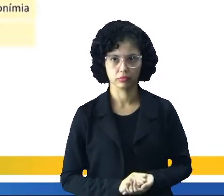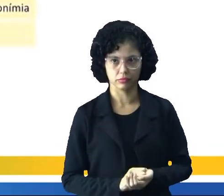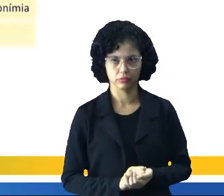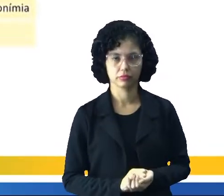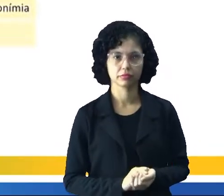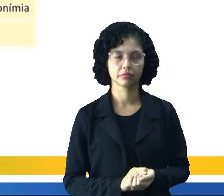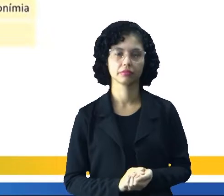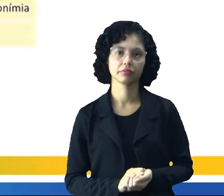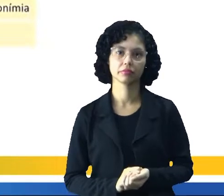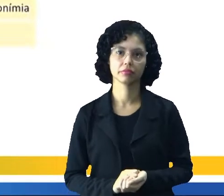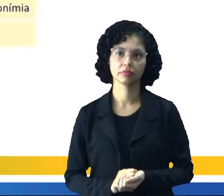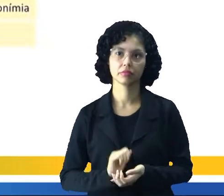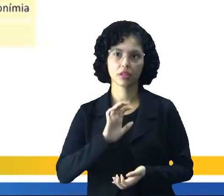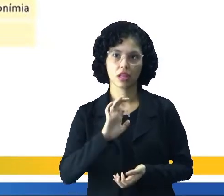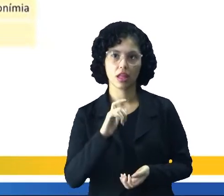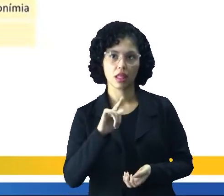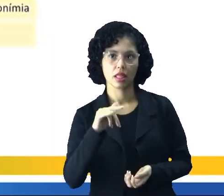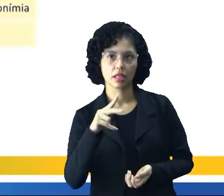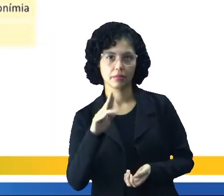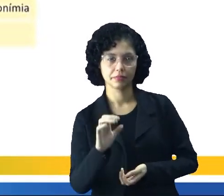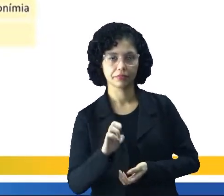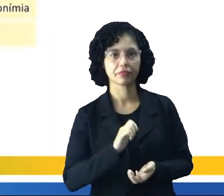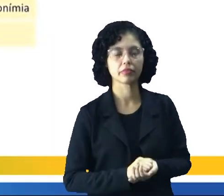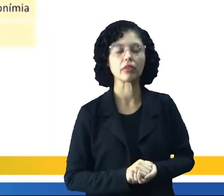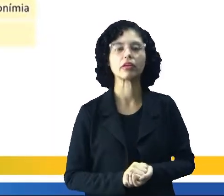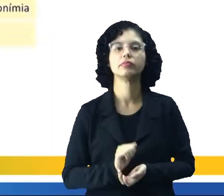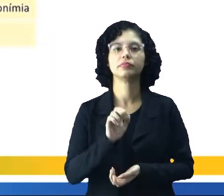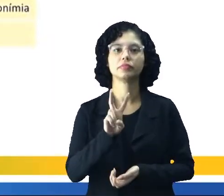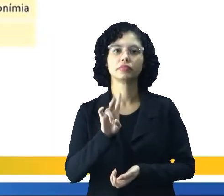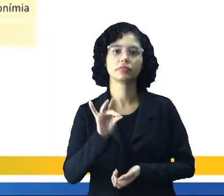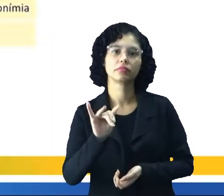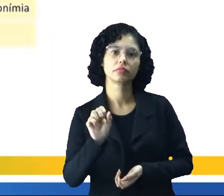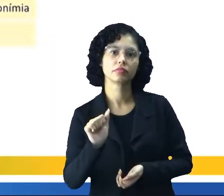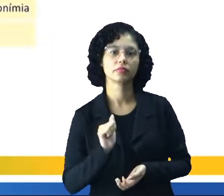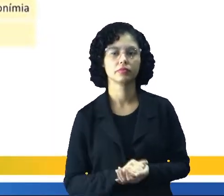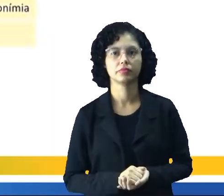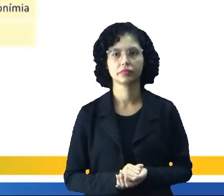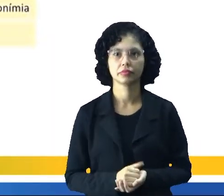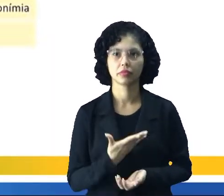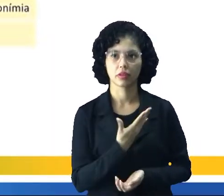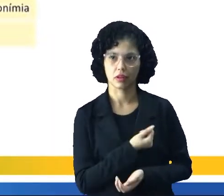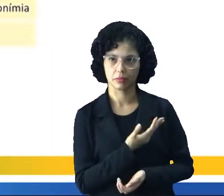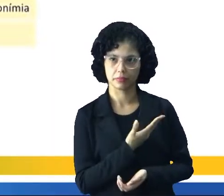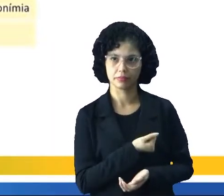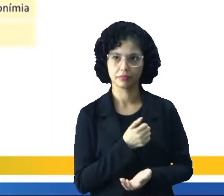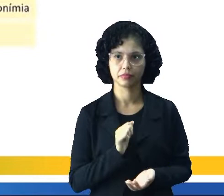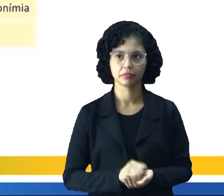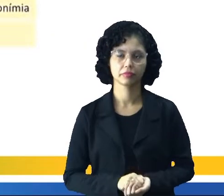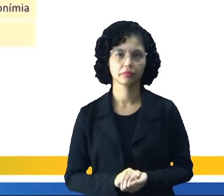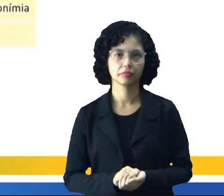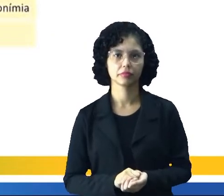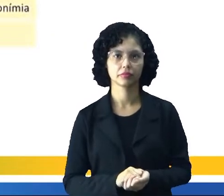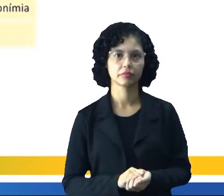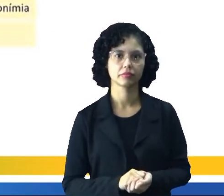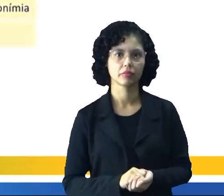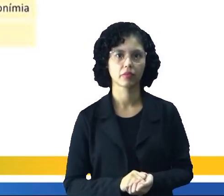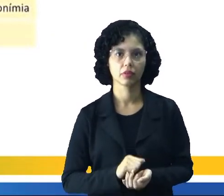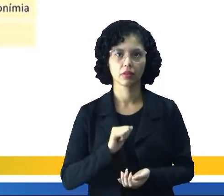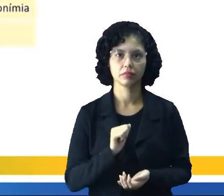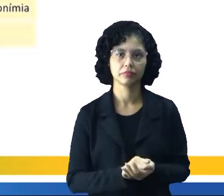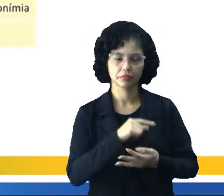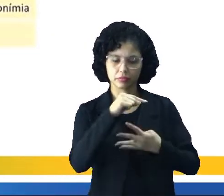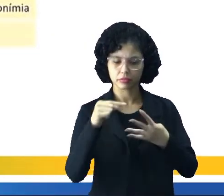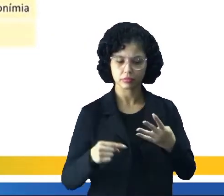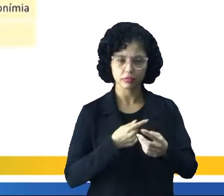tá? Elipse, que é aquela de posição vazia, e numerais, que são os números cardinais, ordinais